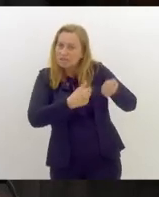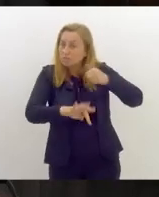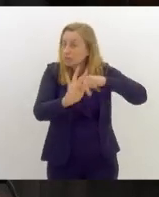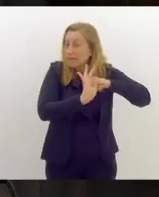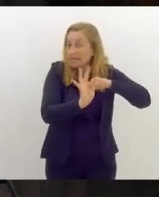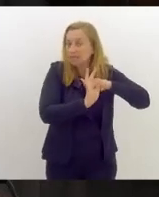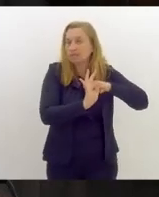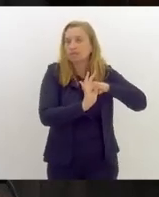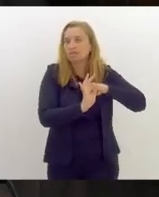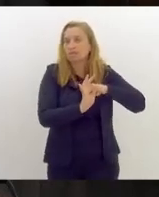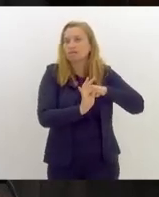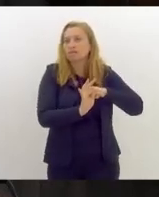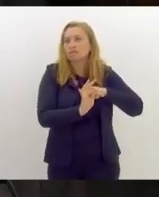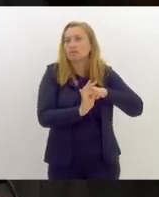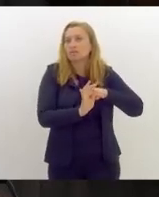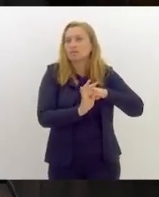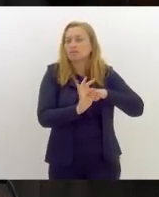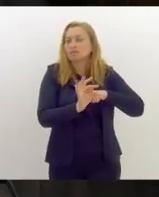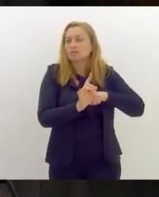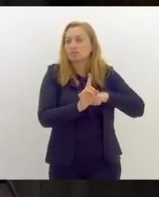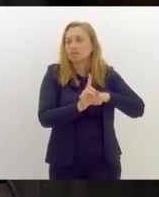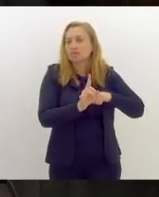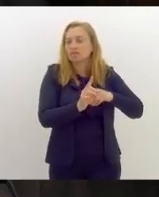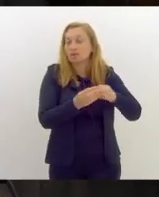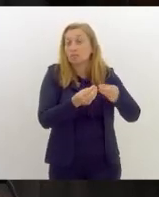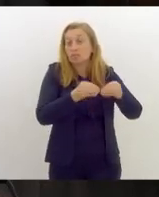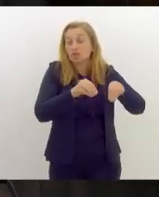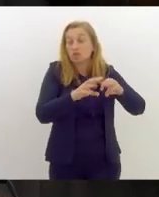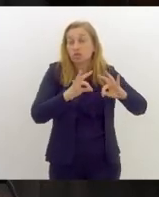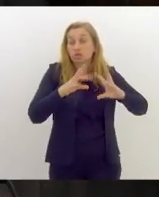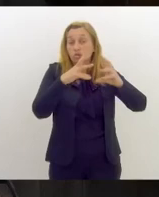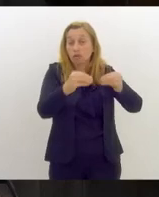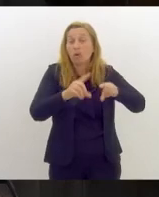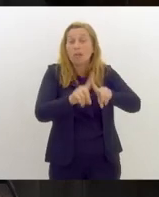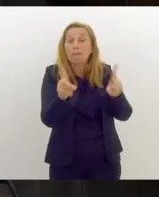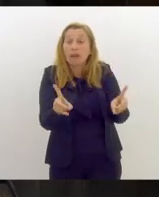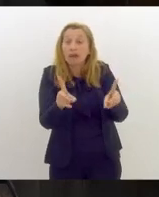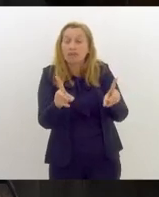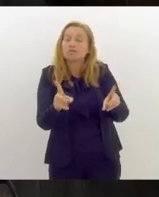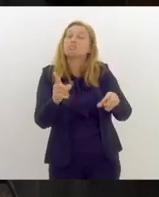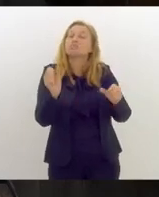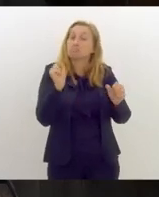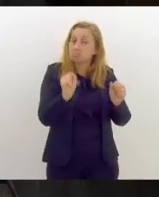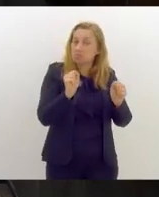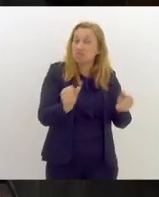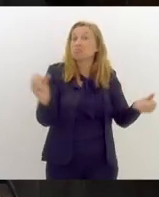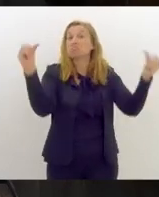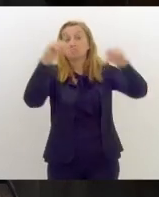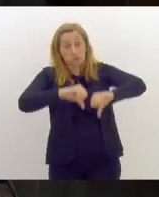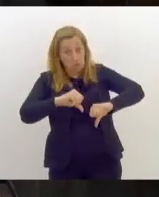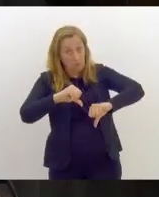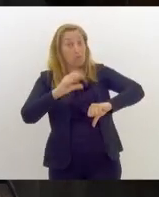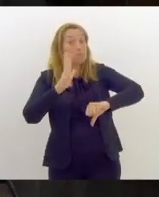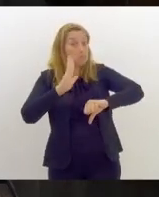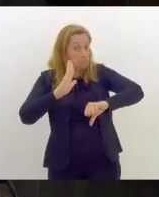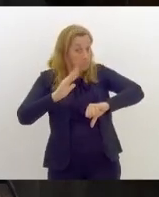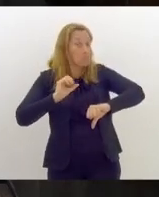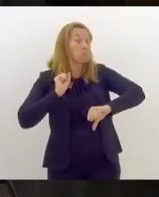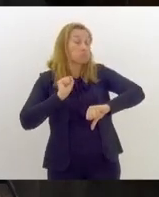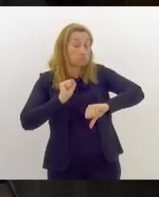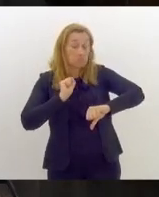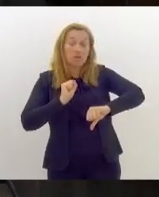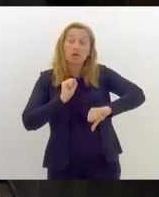que não houve danos estruturais mas a situação poderia ter sido muito mais grave muito mais grave